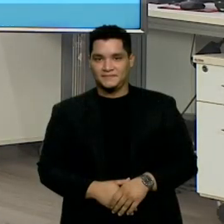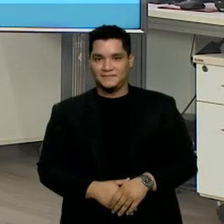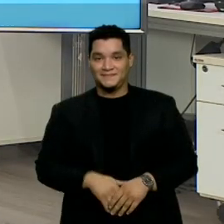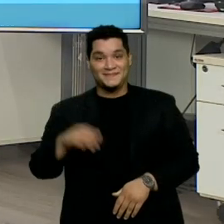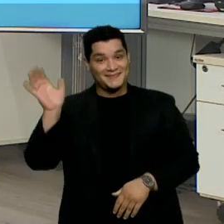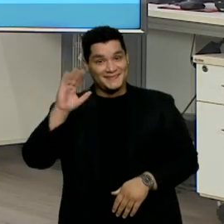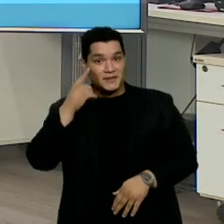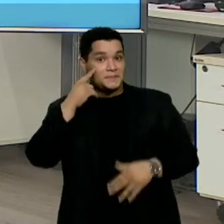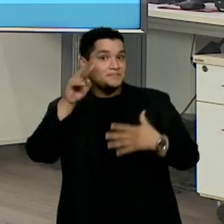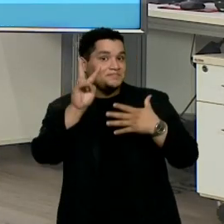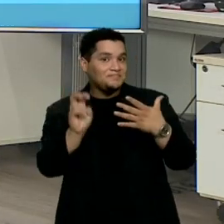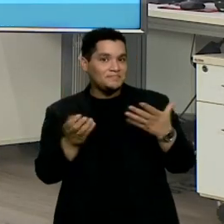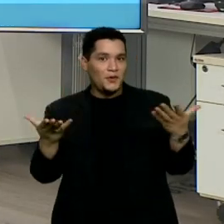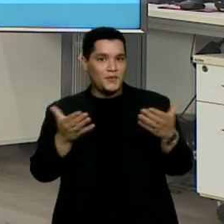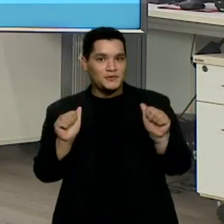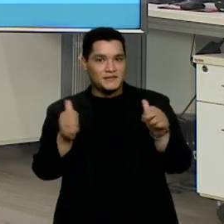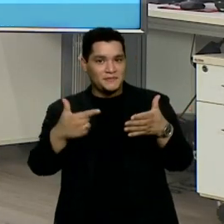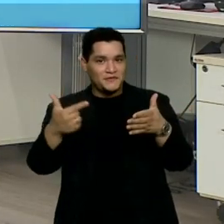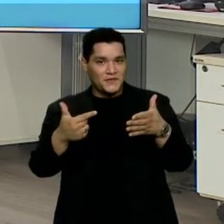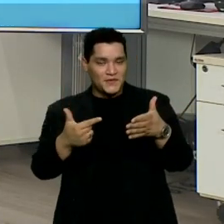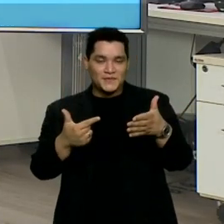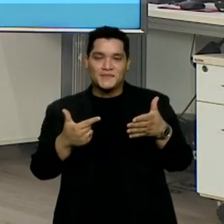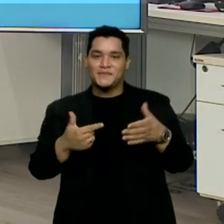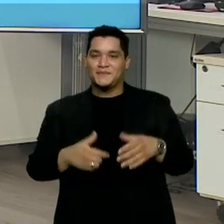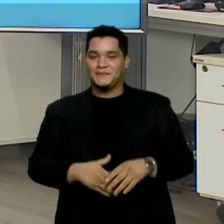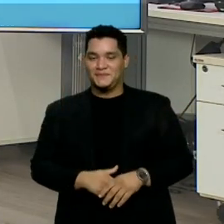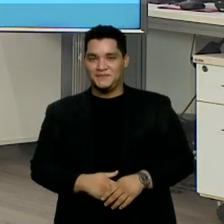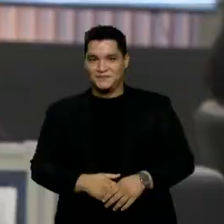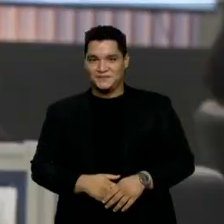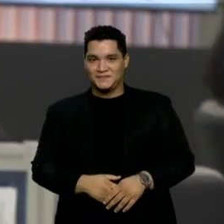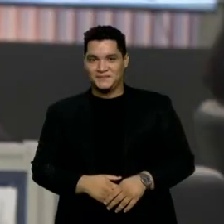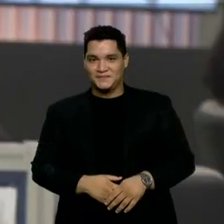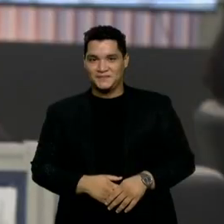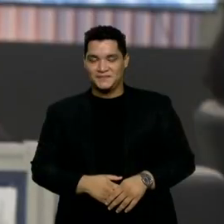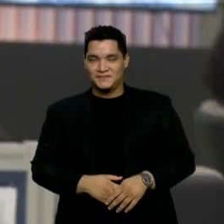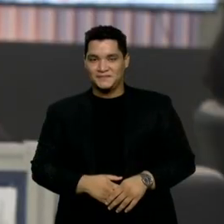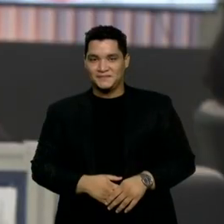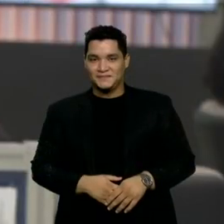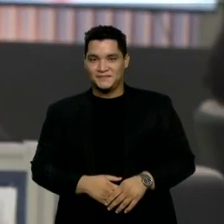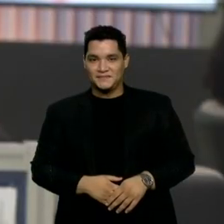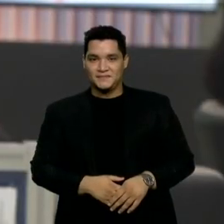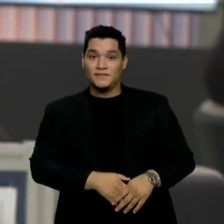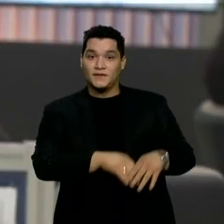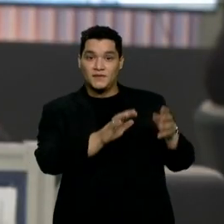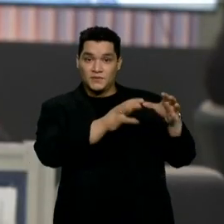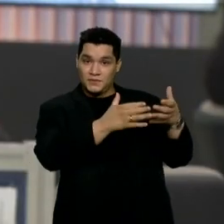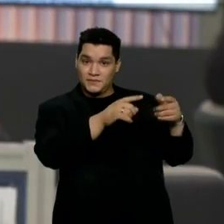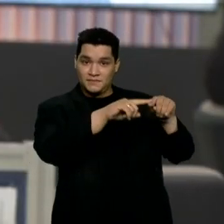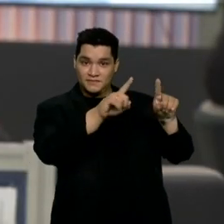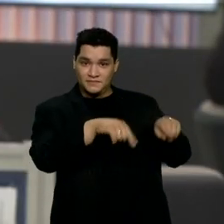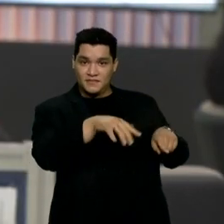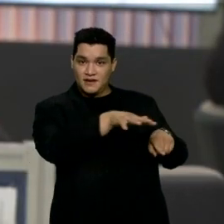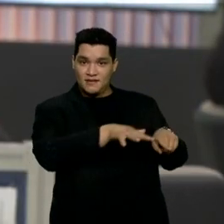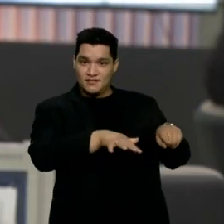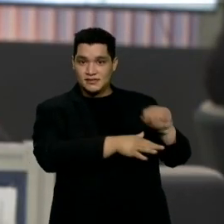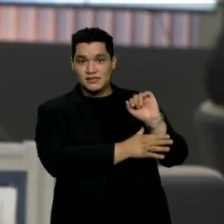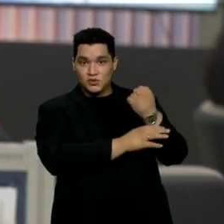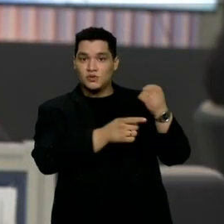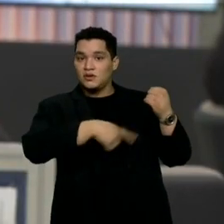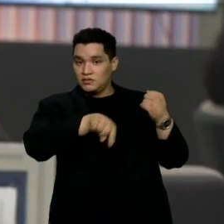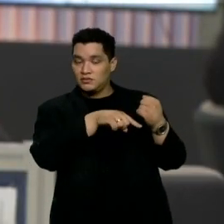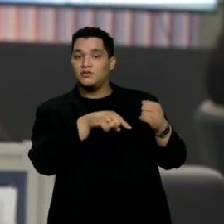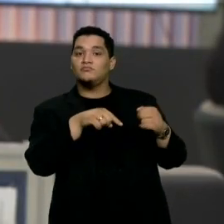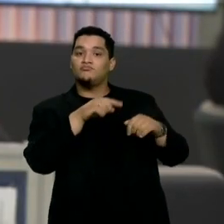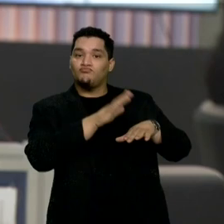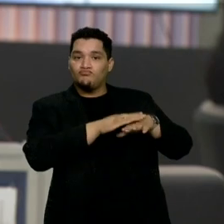Olá vejo os destaques de hoje do Assembleia em Foco segunda edição servidores de órgãos de segurança recebem capacitação